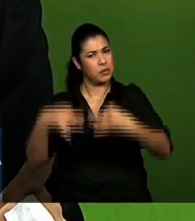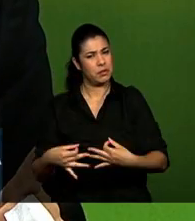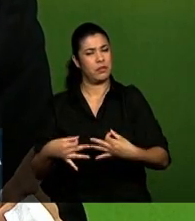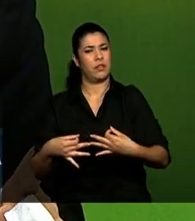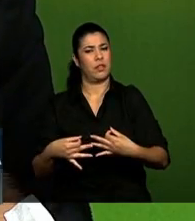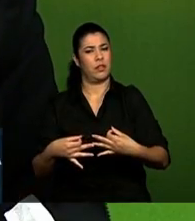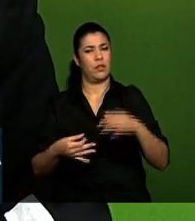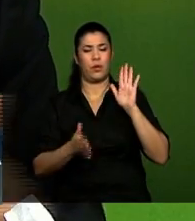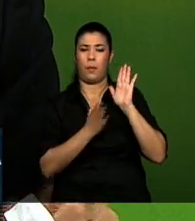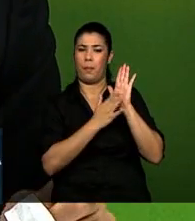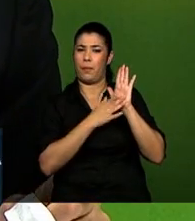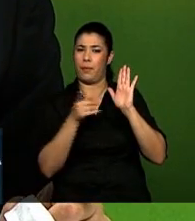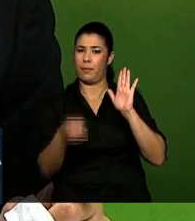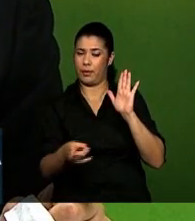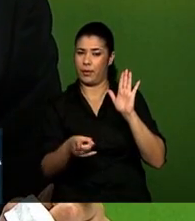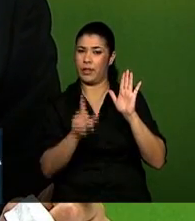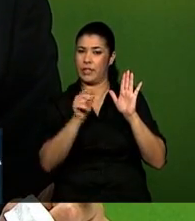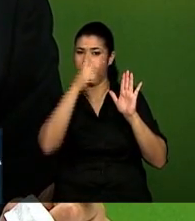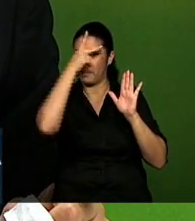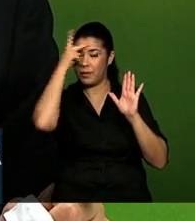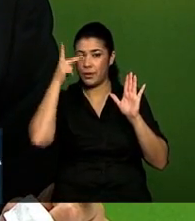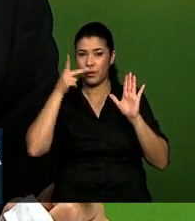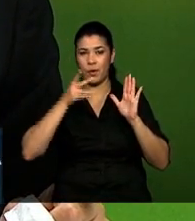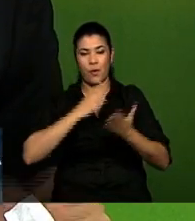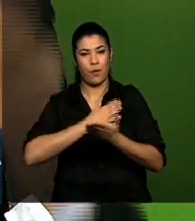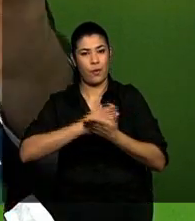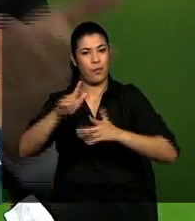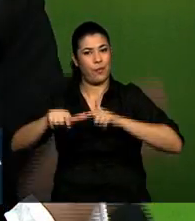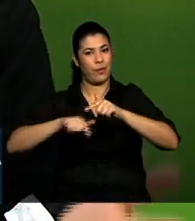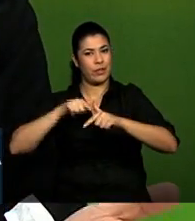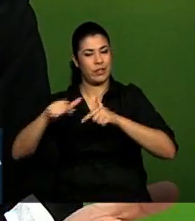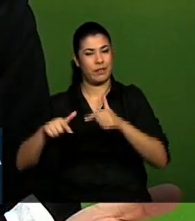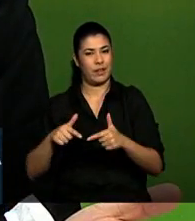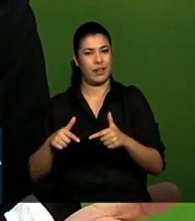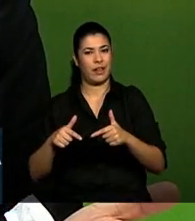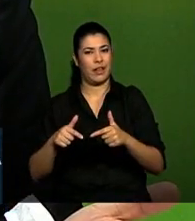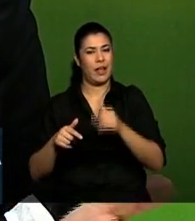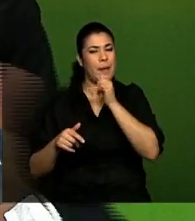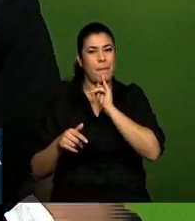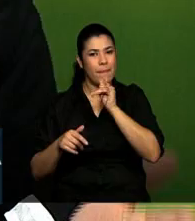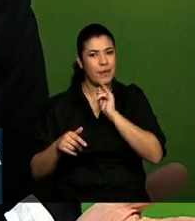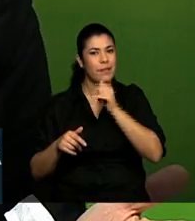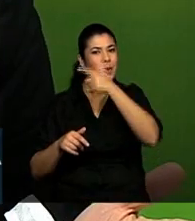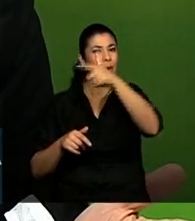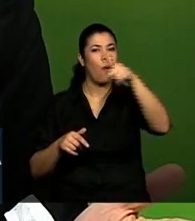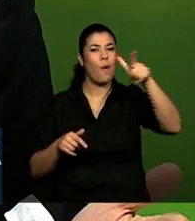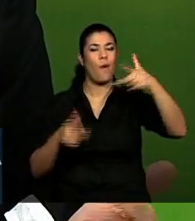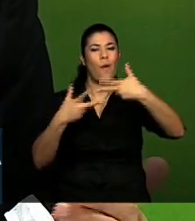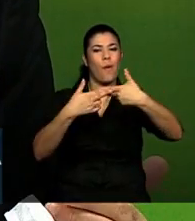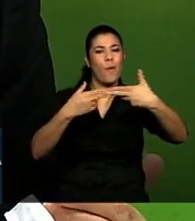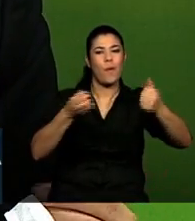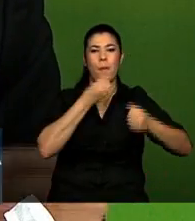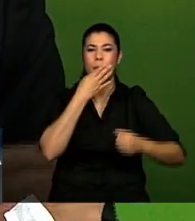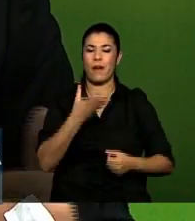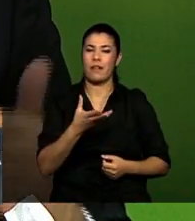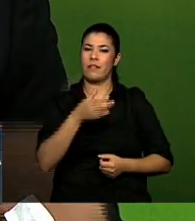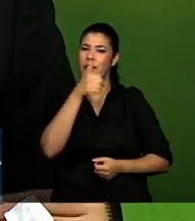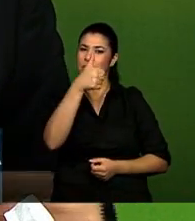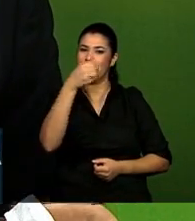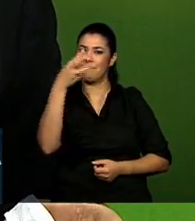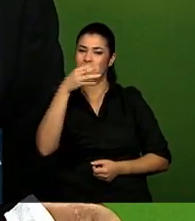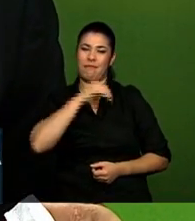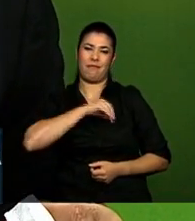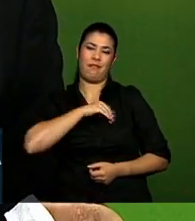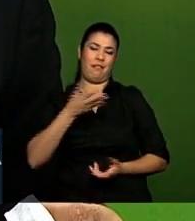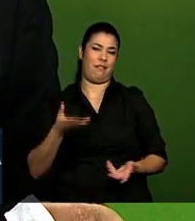propondo que haja uma proporcionalidade neste ganho exemplo do 13 que todos nós conhecemos portanto são